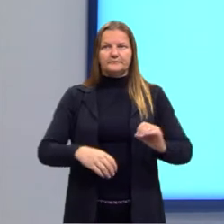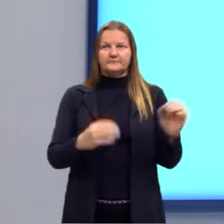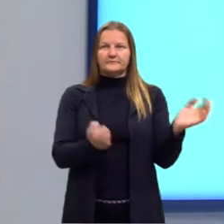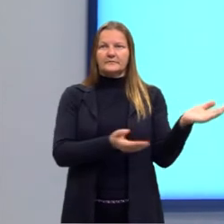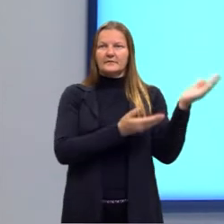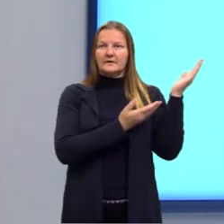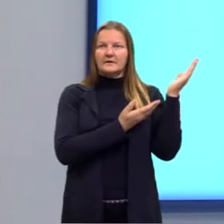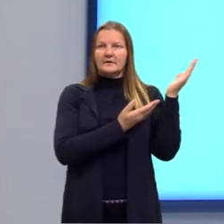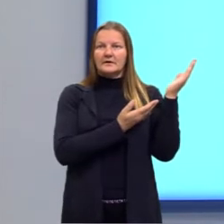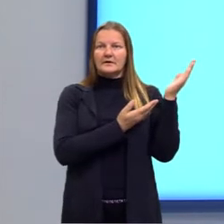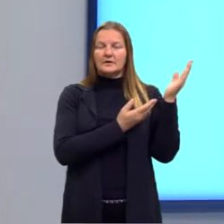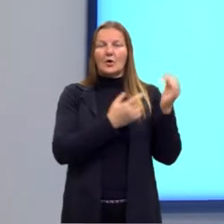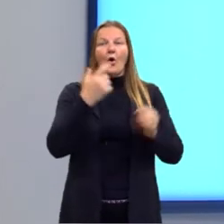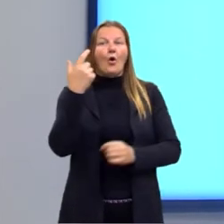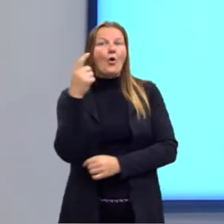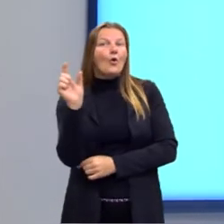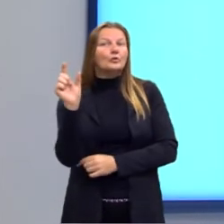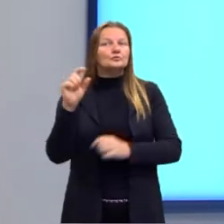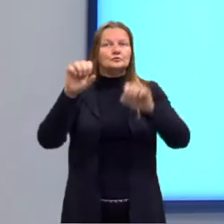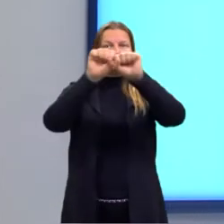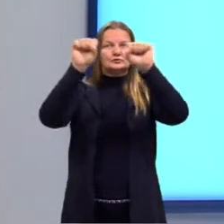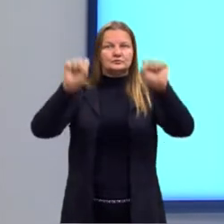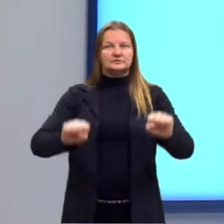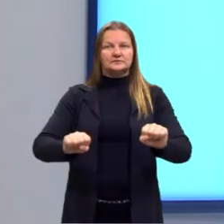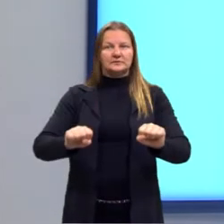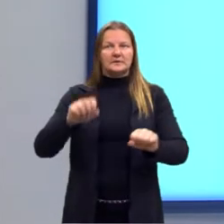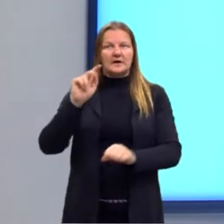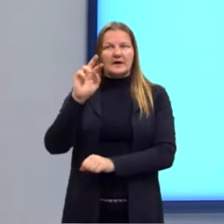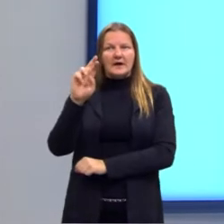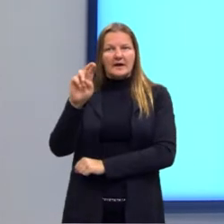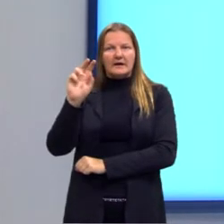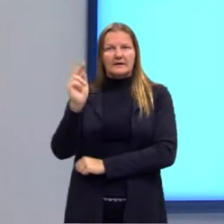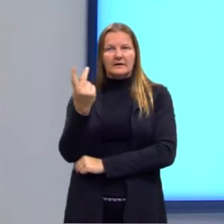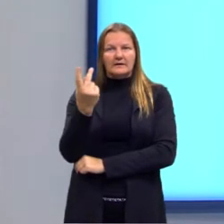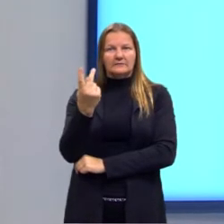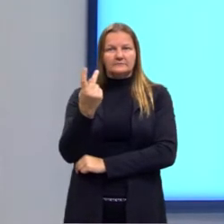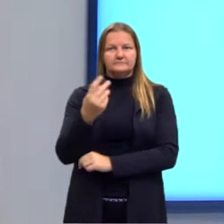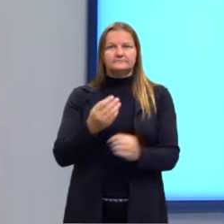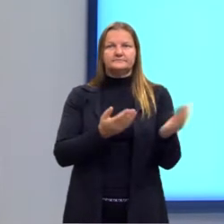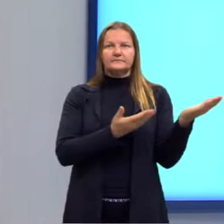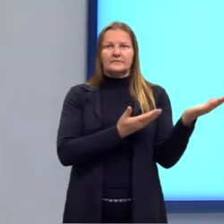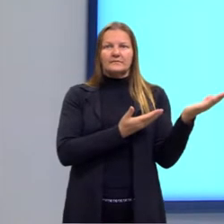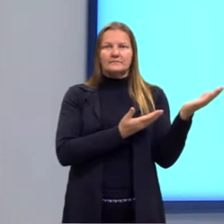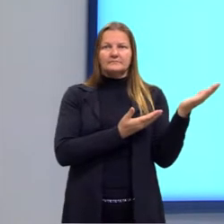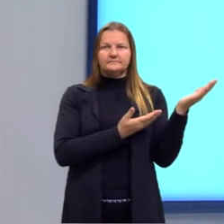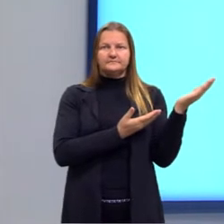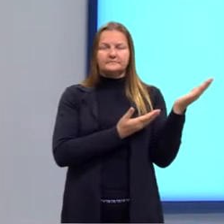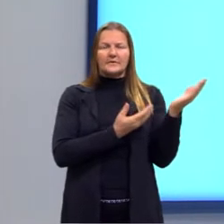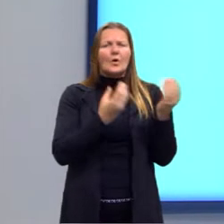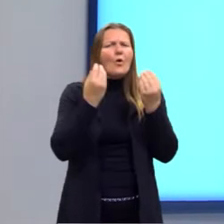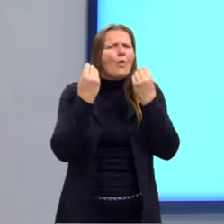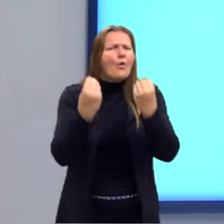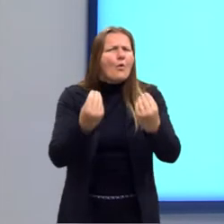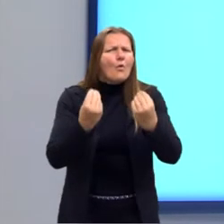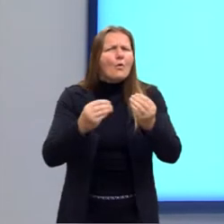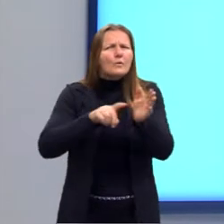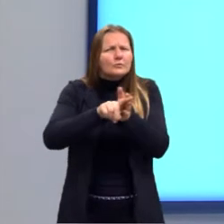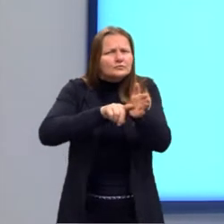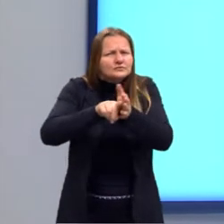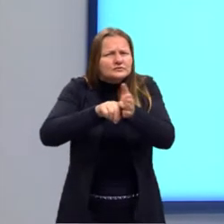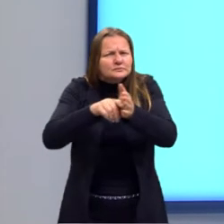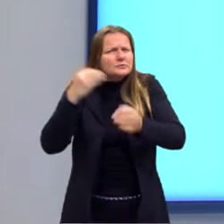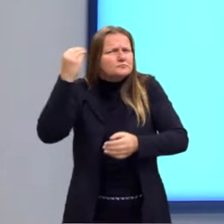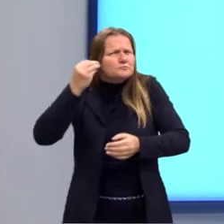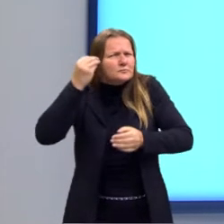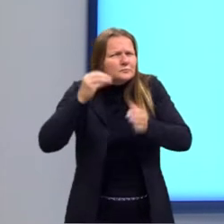agora vamos falar um pouquinho de fator RH Então como é que os cientistas fizeram Então essas experiências